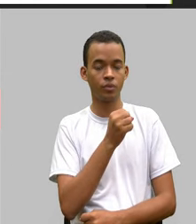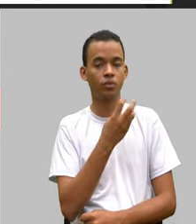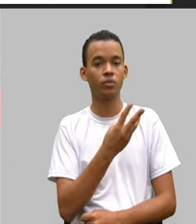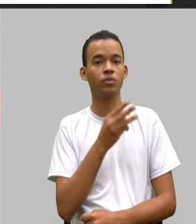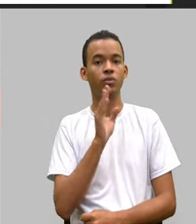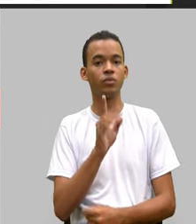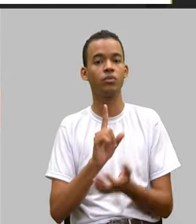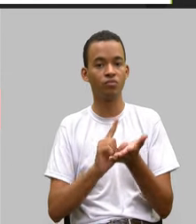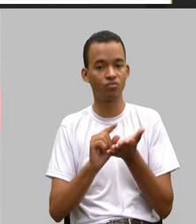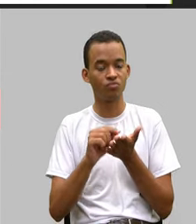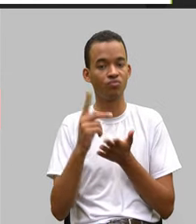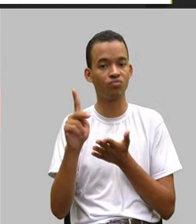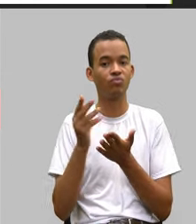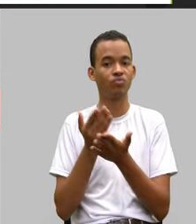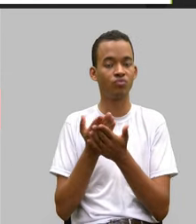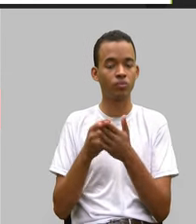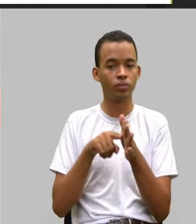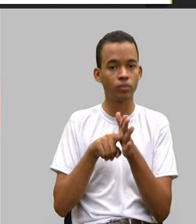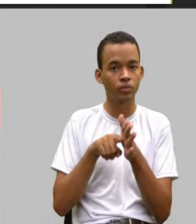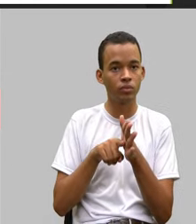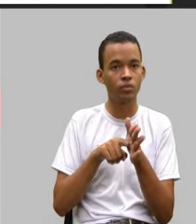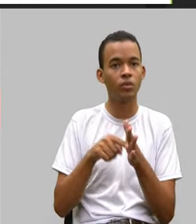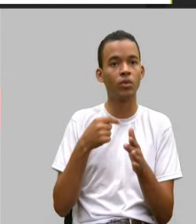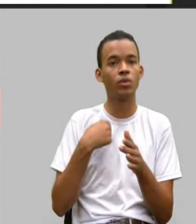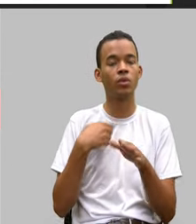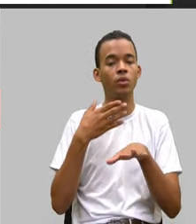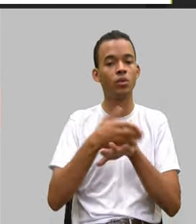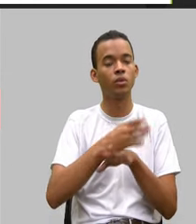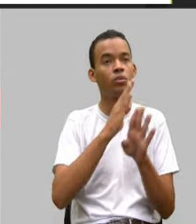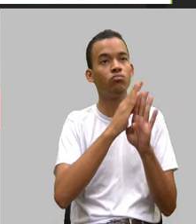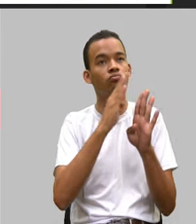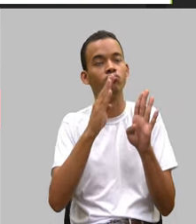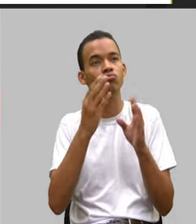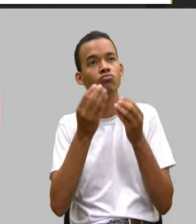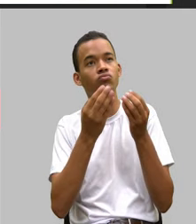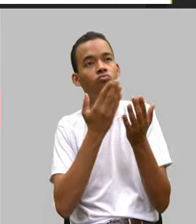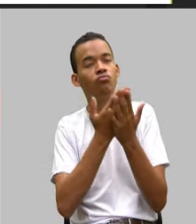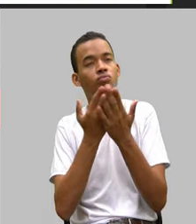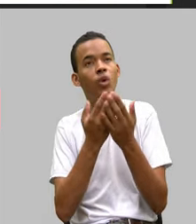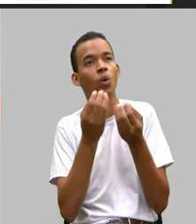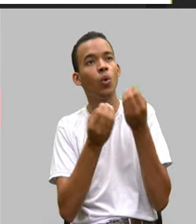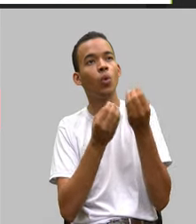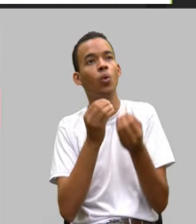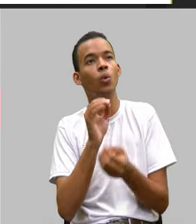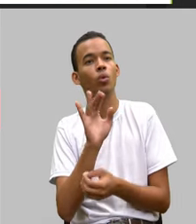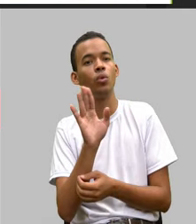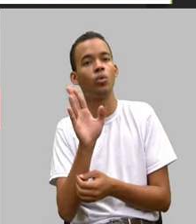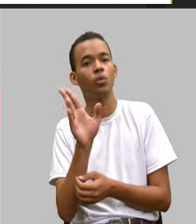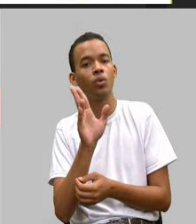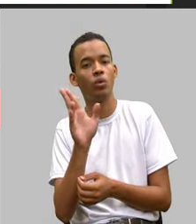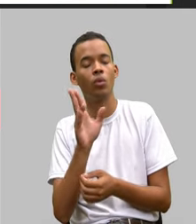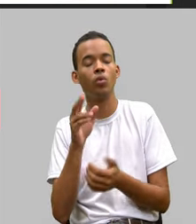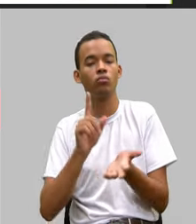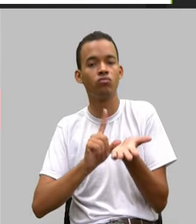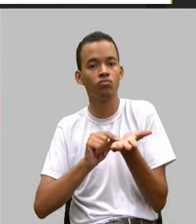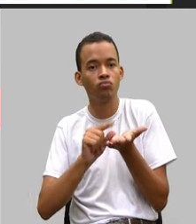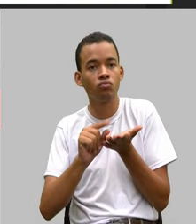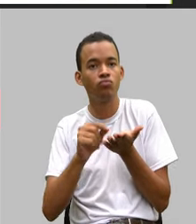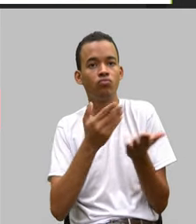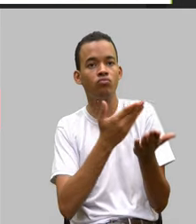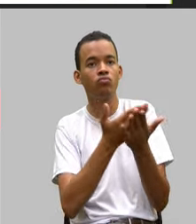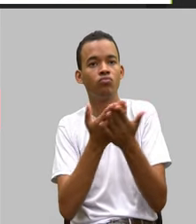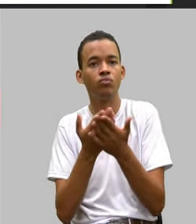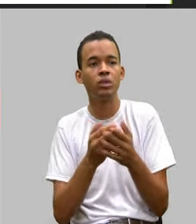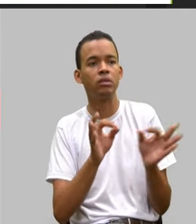pra biblioteca para saber como é que cannabis funcionava fui atrás de artigos sobre o funcionamento da cannabis e não encontrei